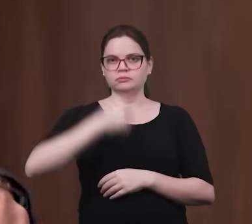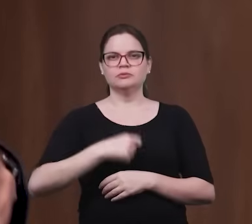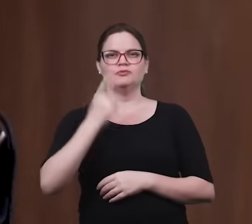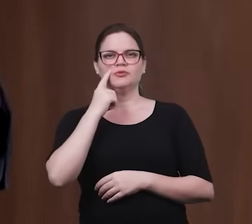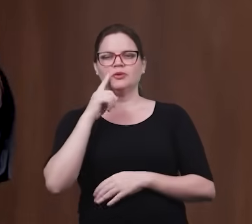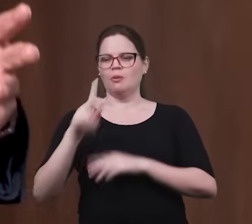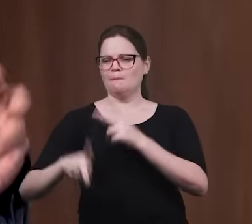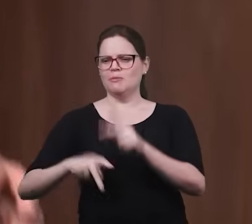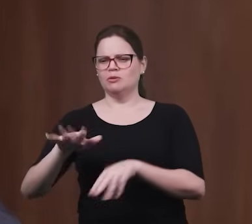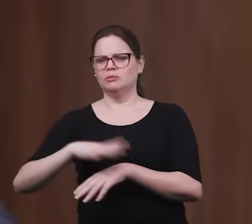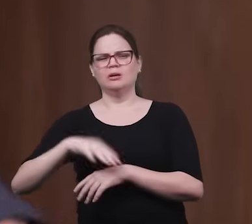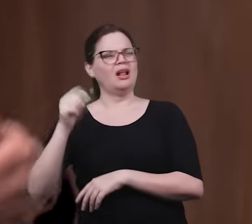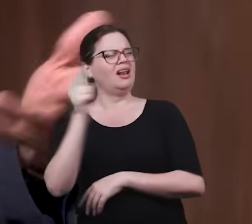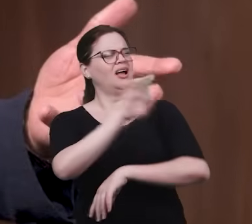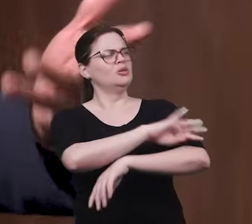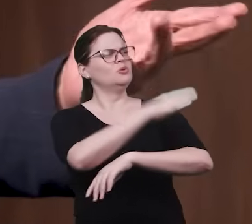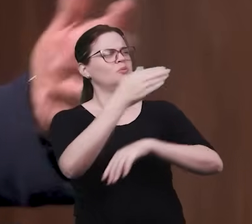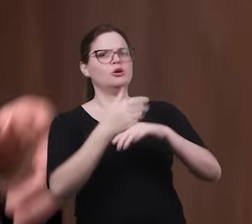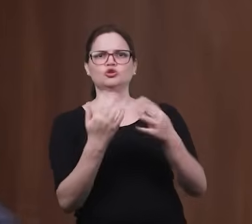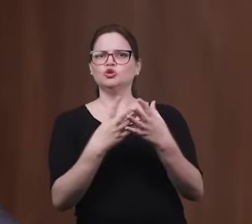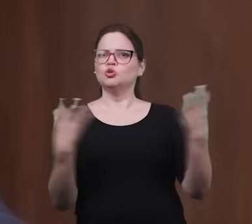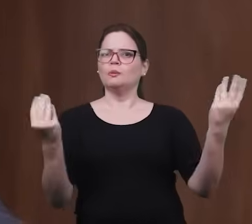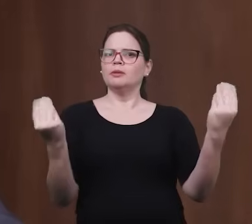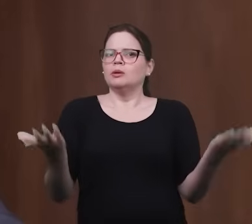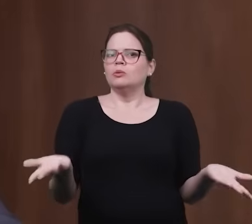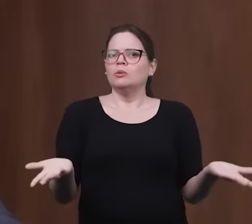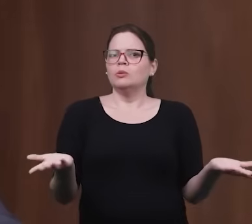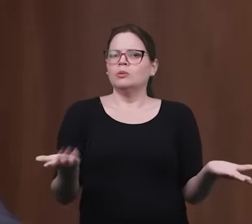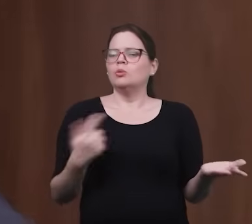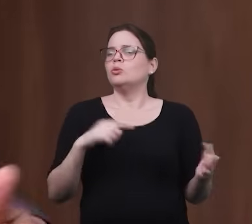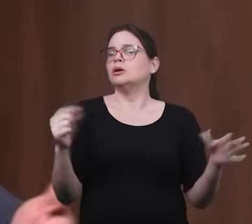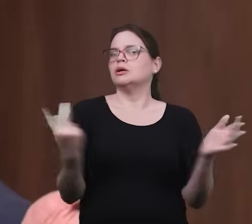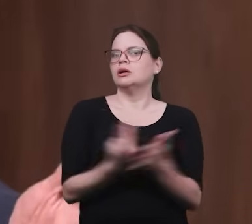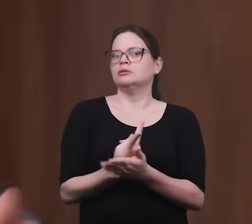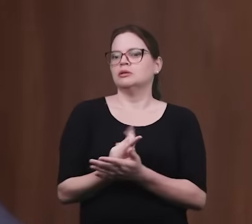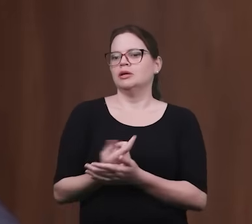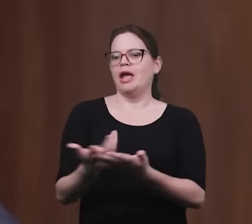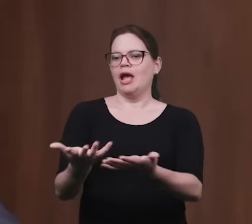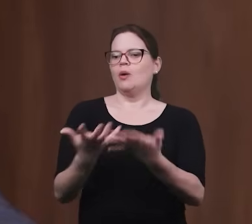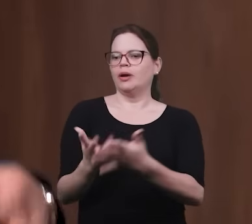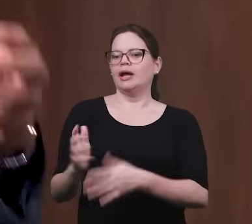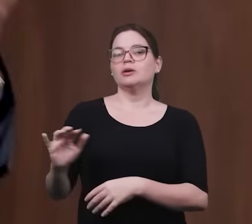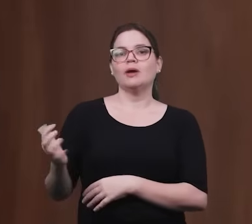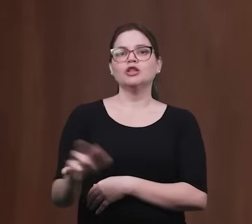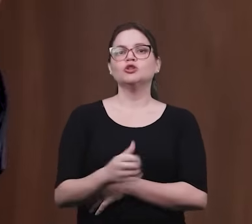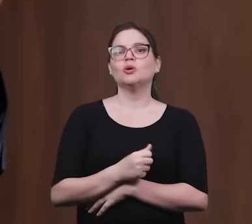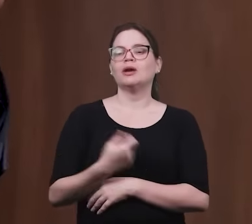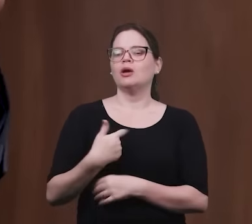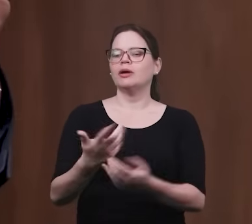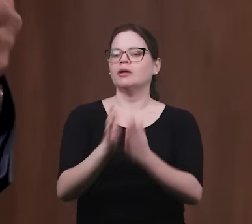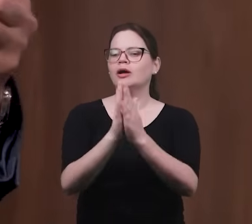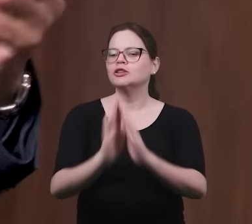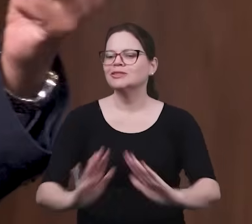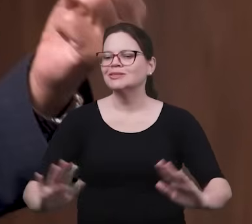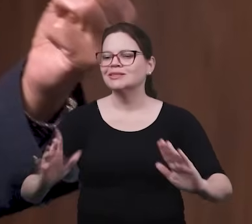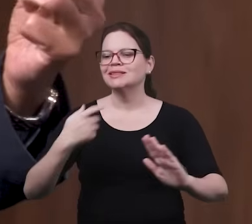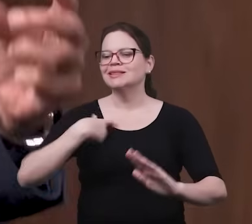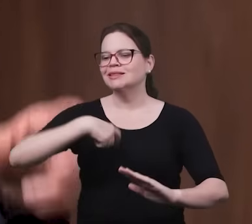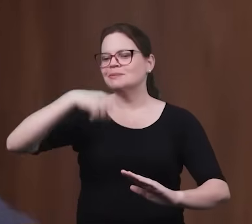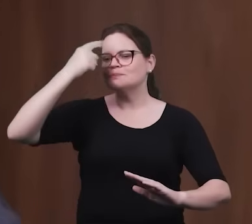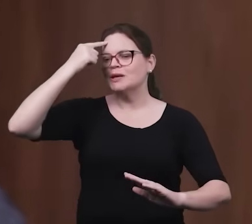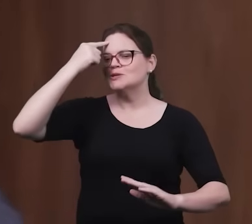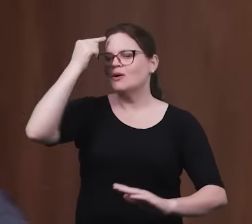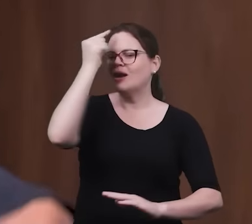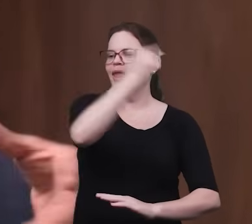a questionar o que foi feito desse Moisés. Moisés sumiu. Eles queriam adorar alguma coisa. O que estava na mente deles? O